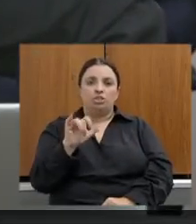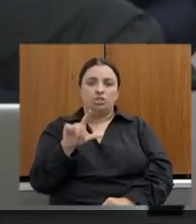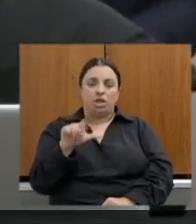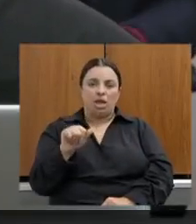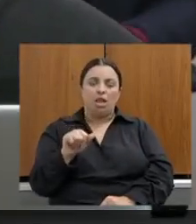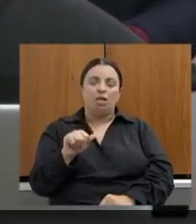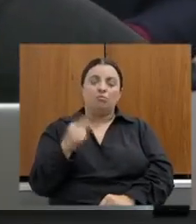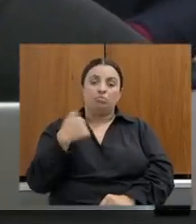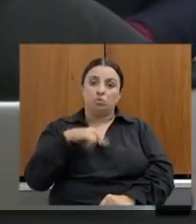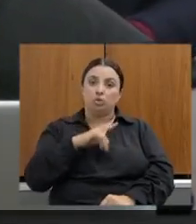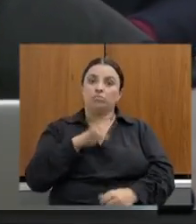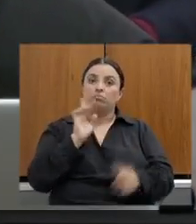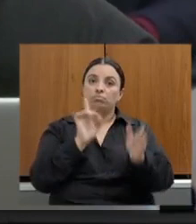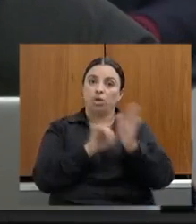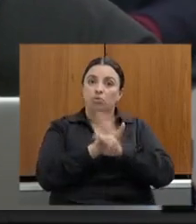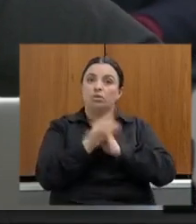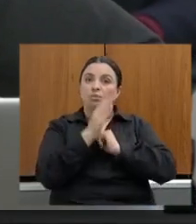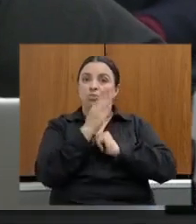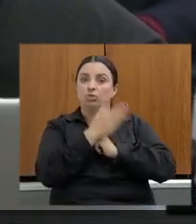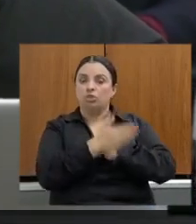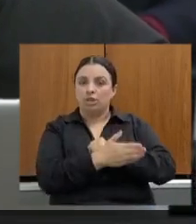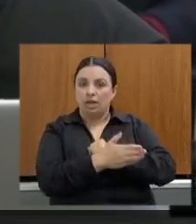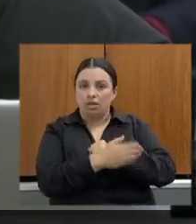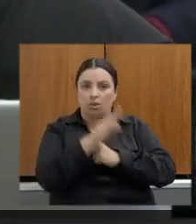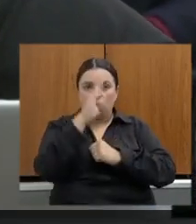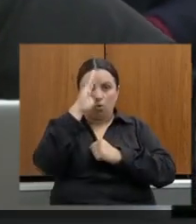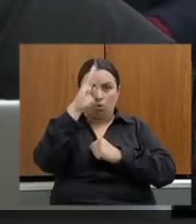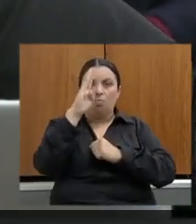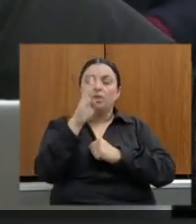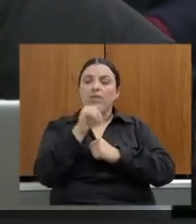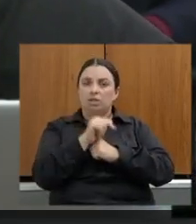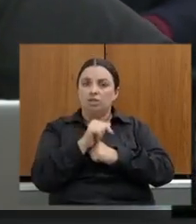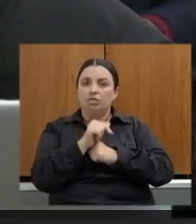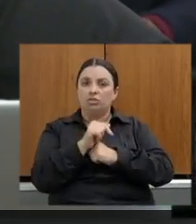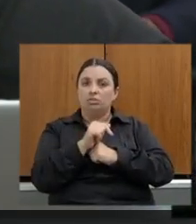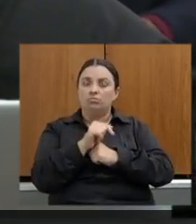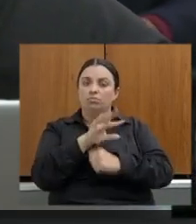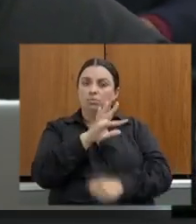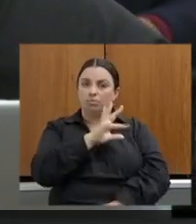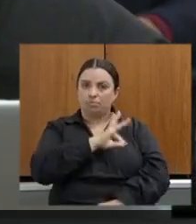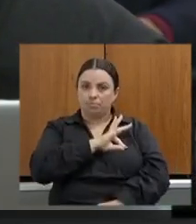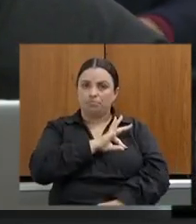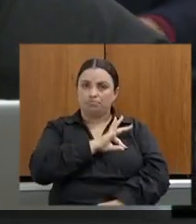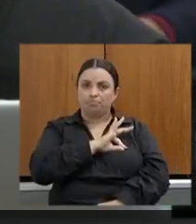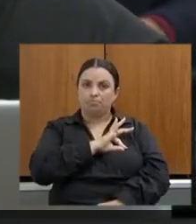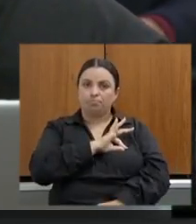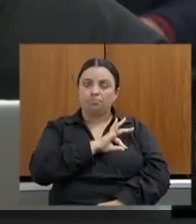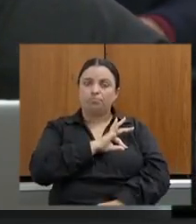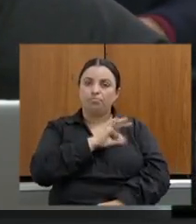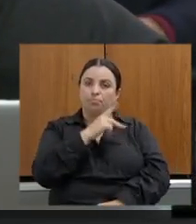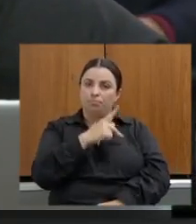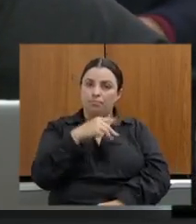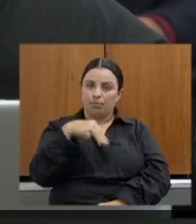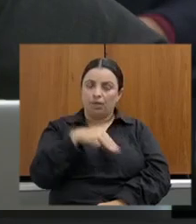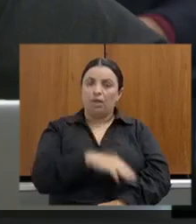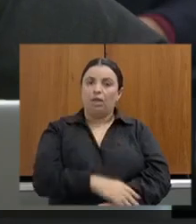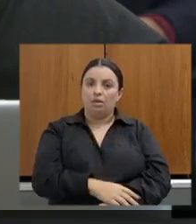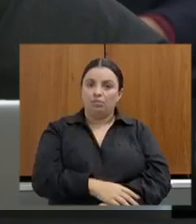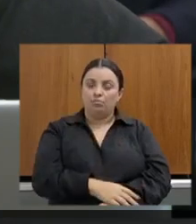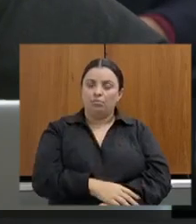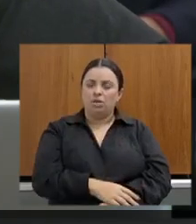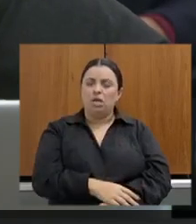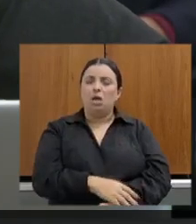questionamento ao comandante-geral da Polícia Militar solicitamos empenho dele no sentido que ele Busque